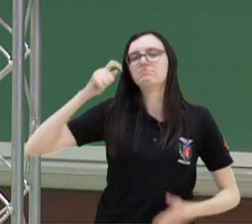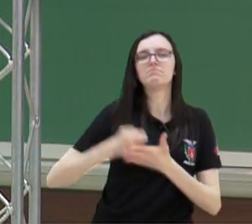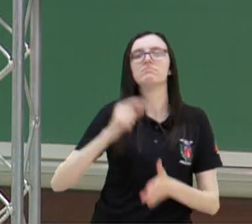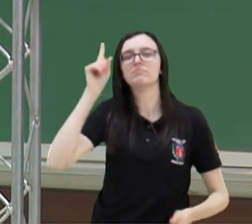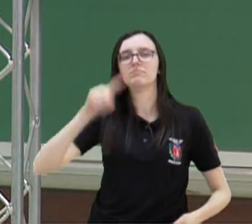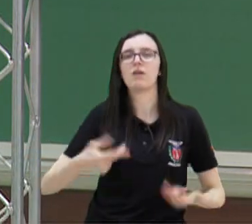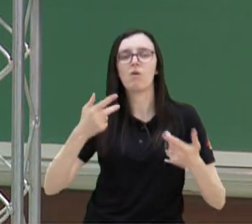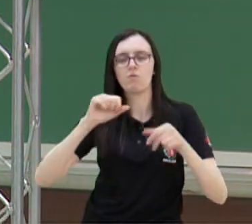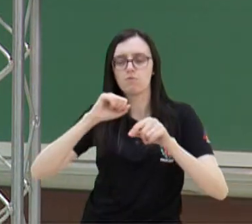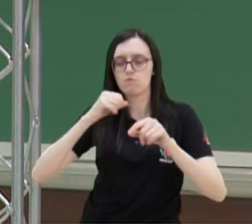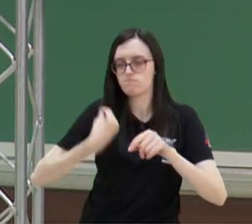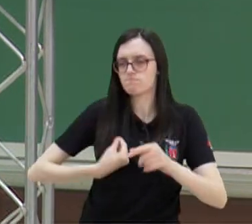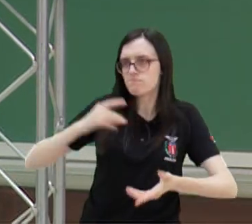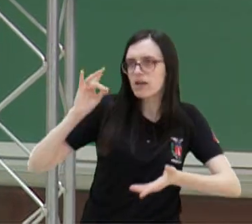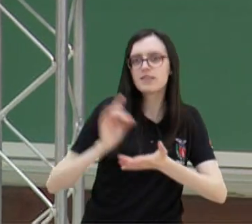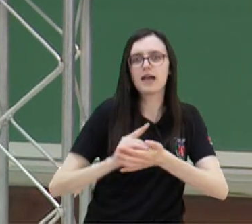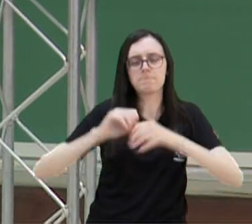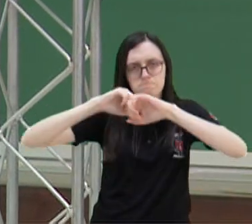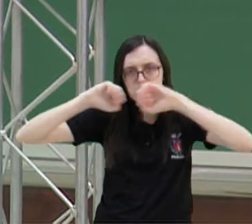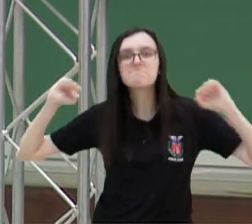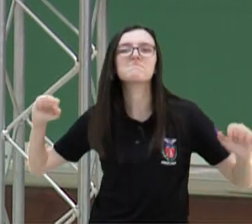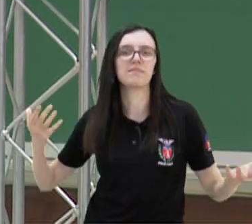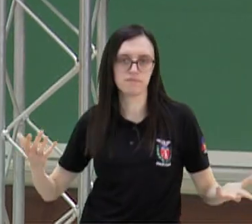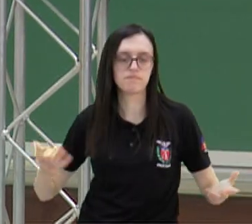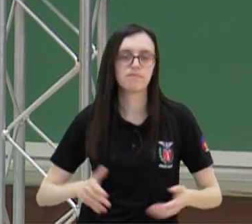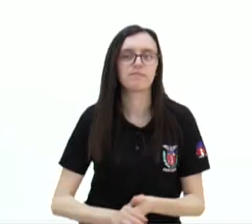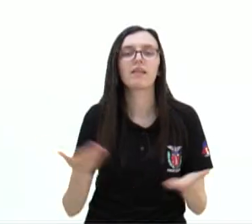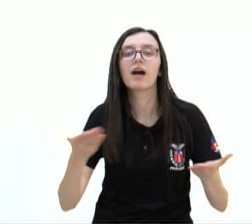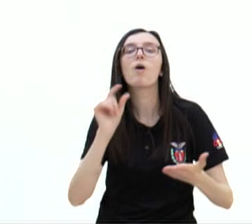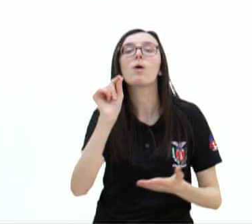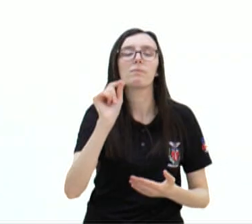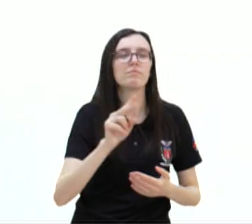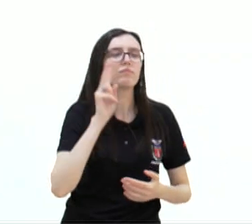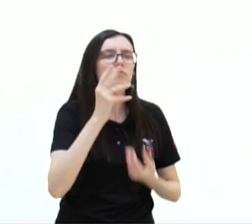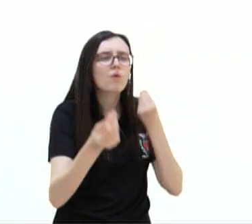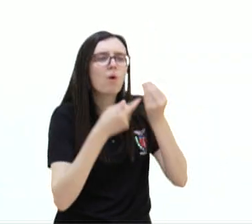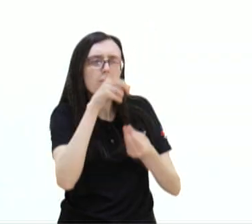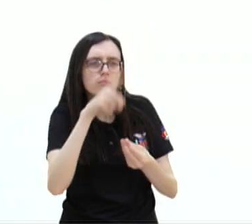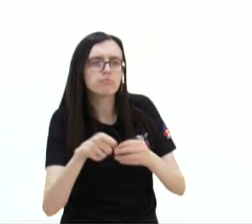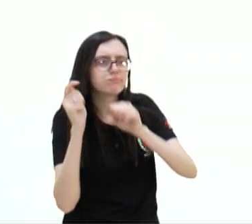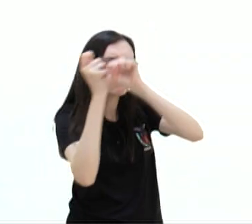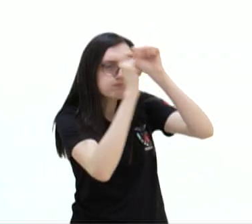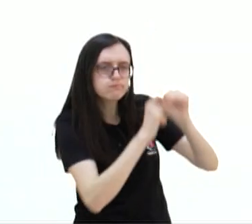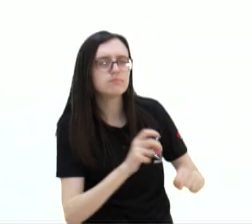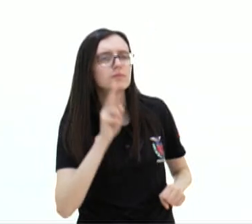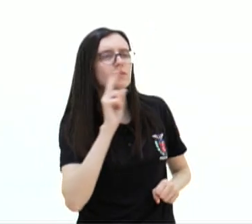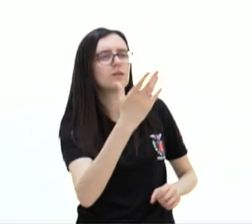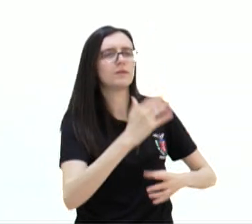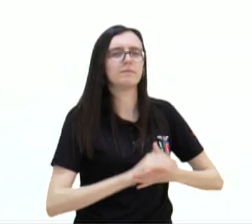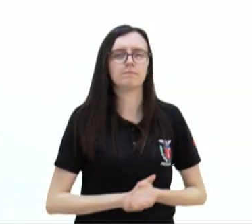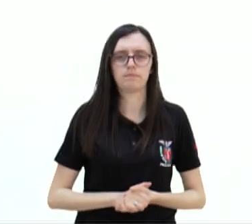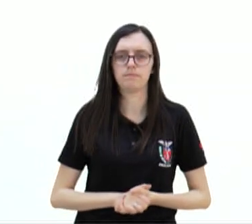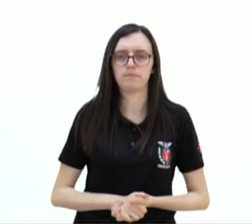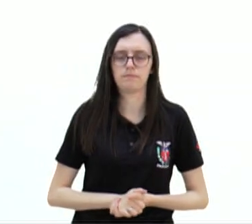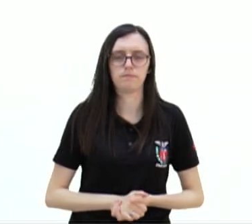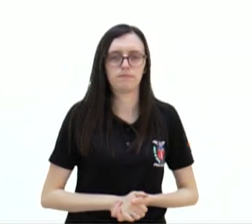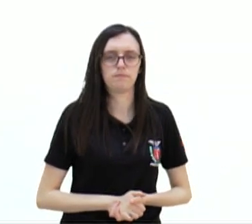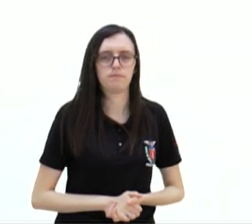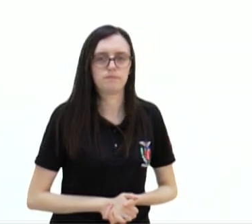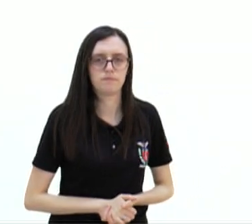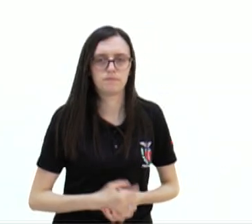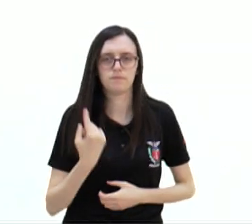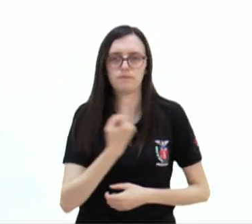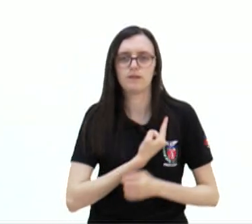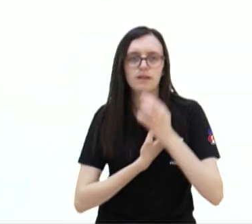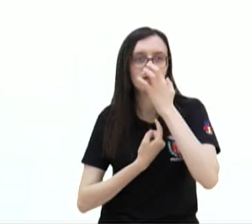escancarar a realidade. Tá? Então, vejam só como é que ficava essa escultura que eu mostrei anteriormente. Chega a só